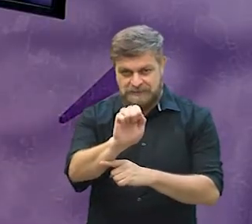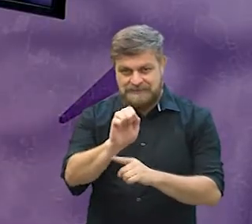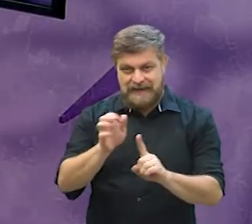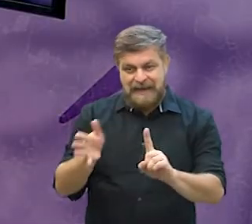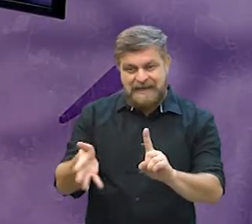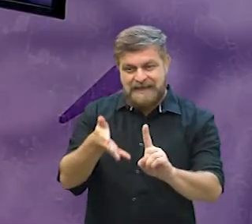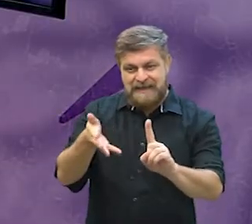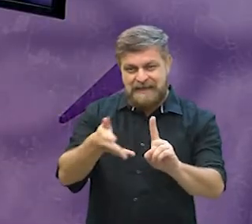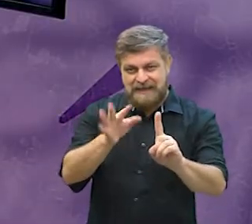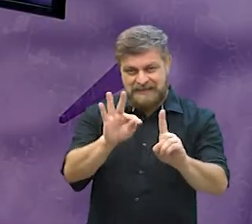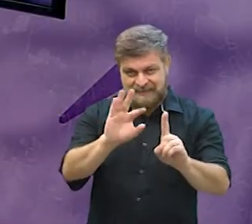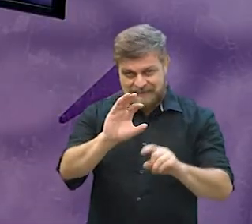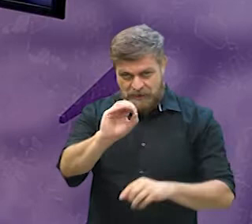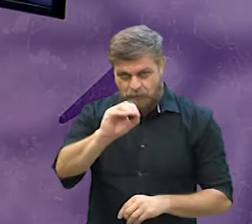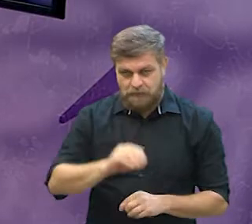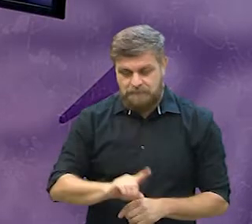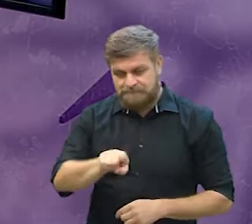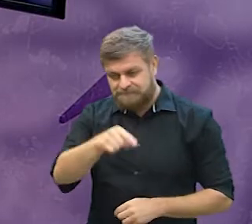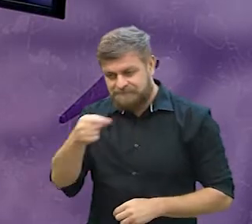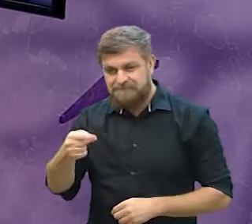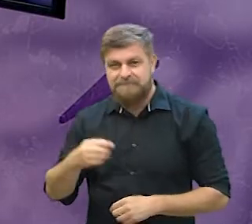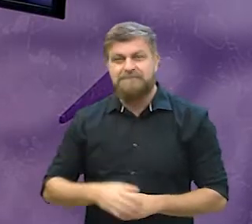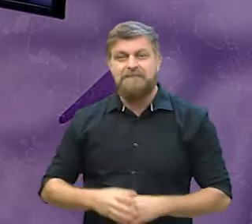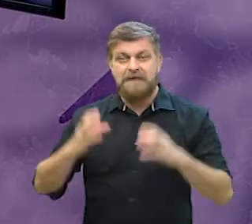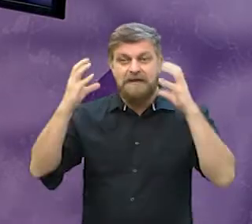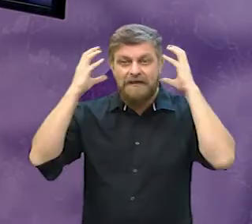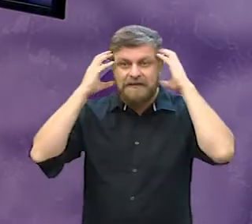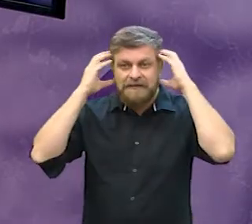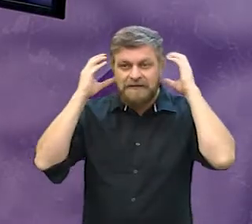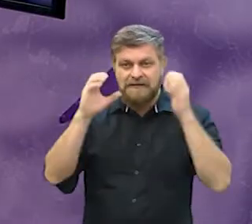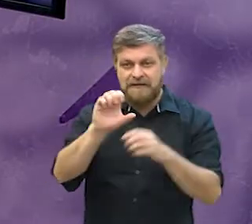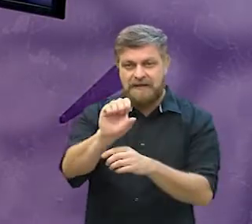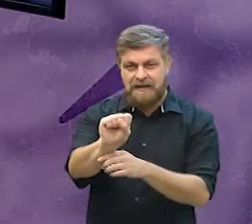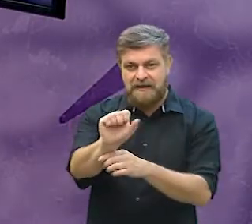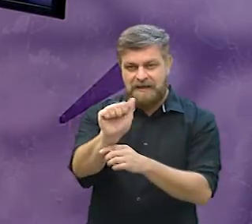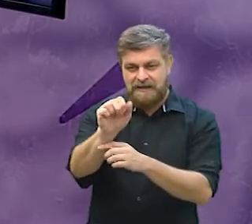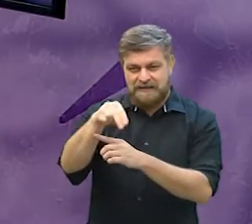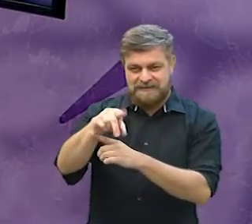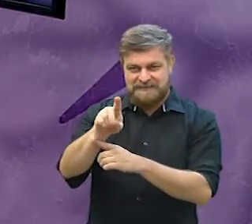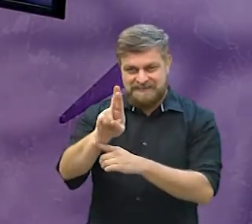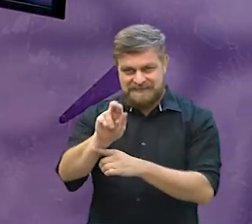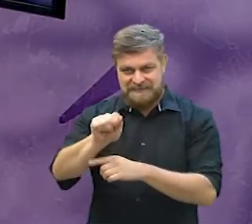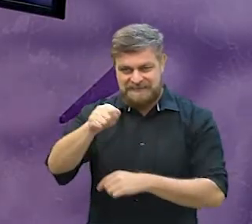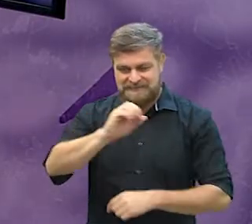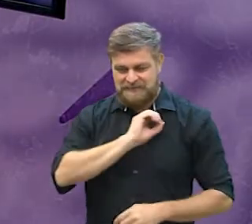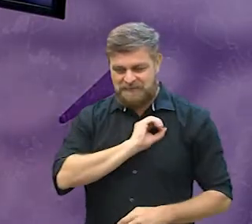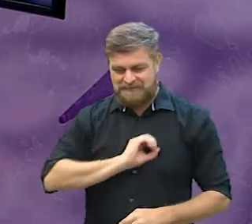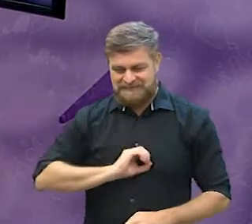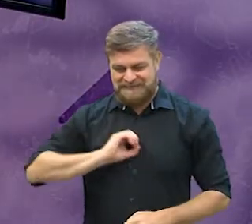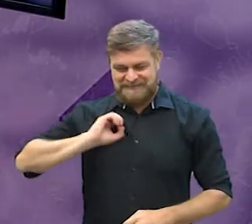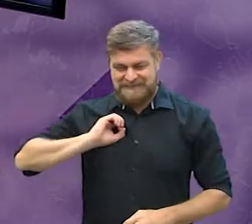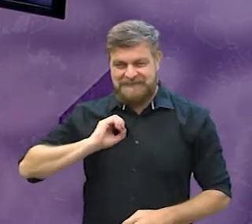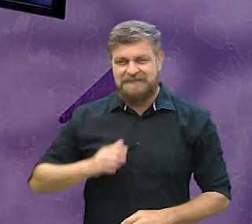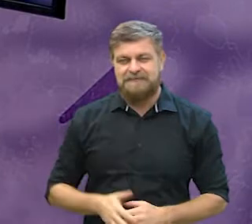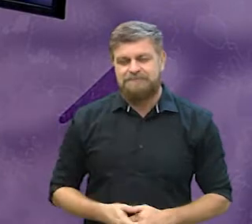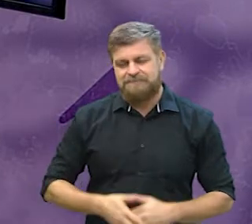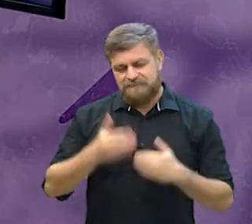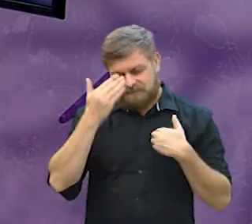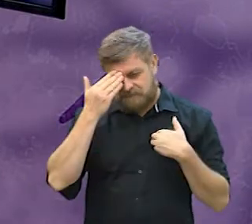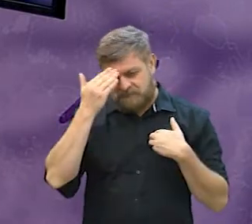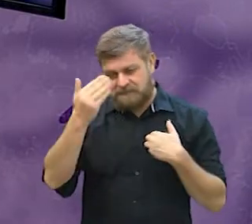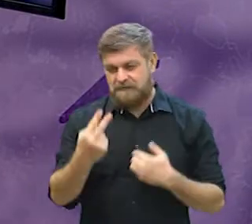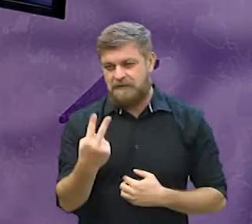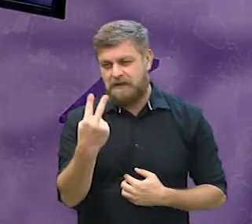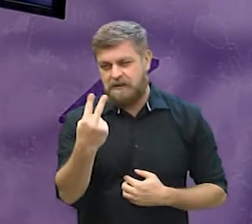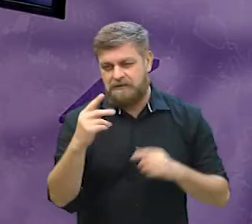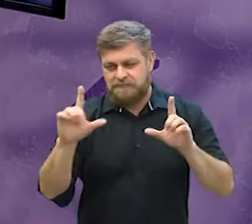que é terapeuta ocupacional, e a Sandra Lazari Ismaira, que é fonoaudióloga. Eu queria agradecer